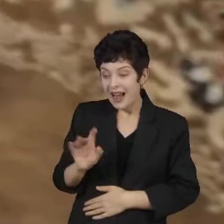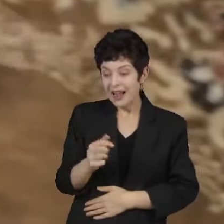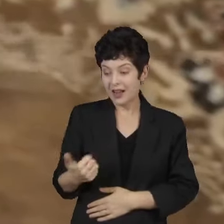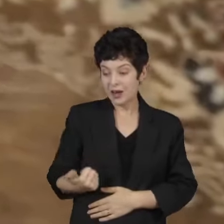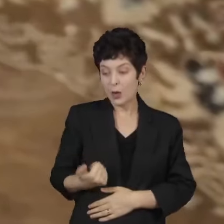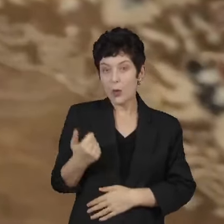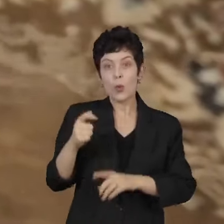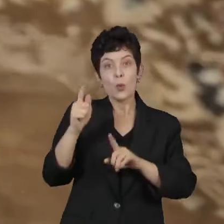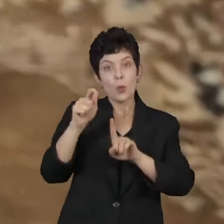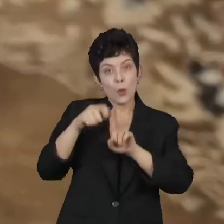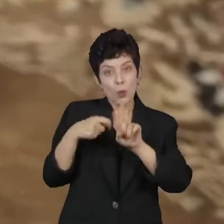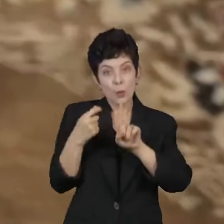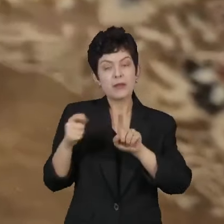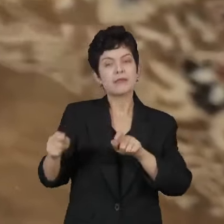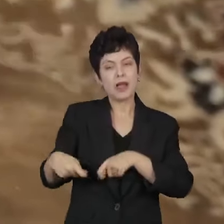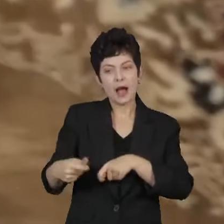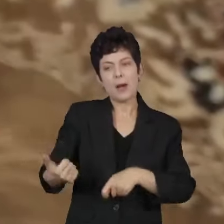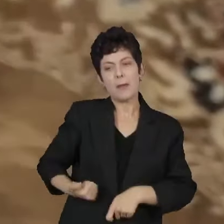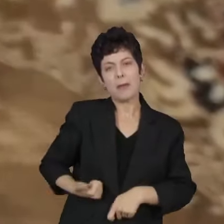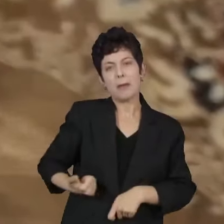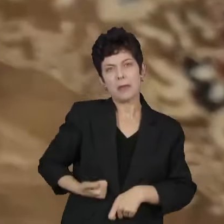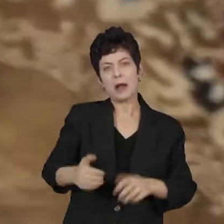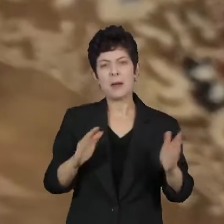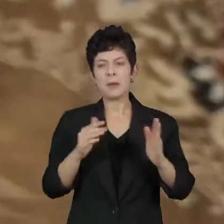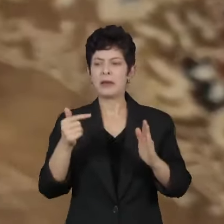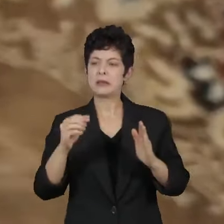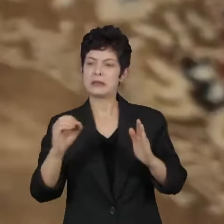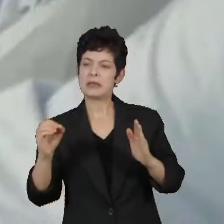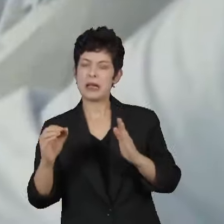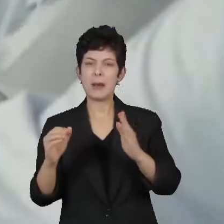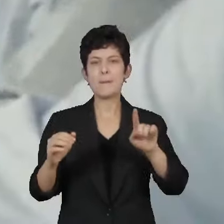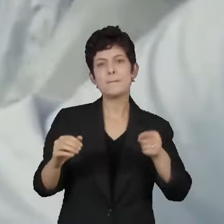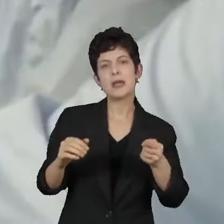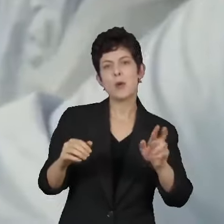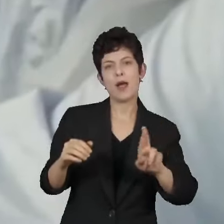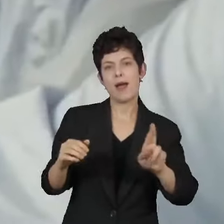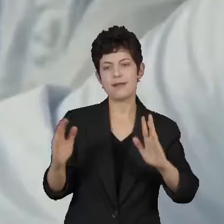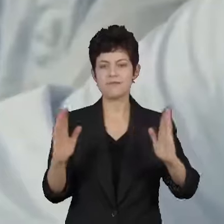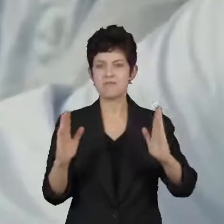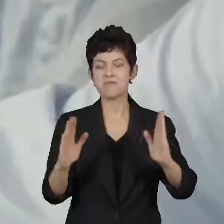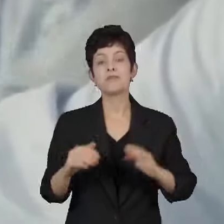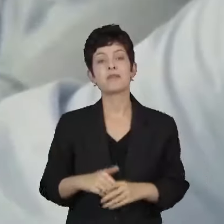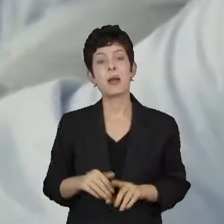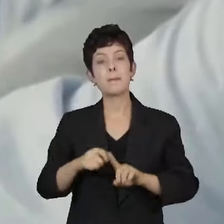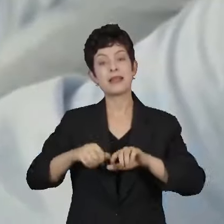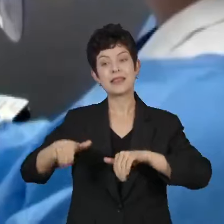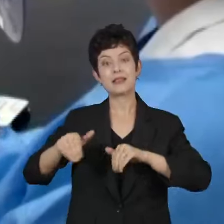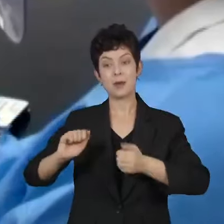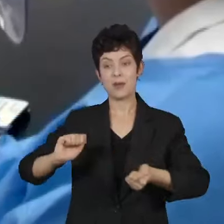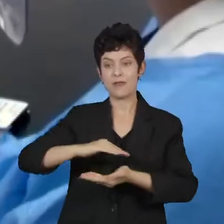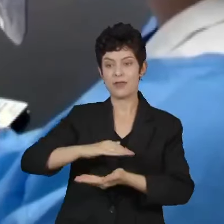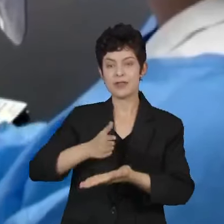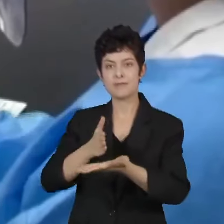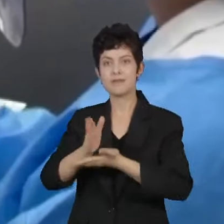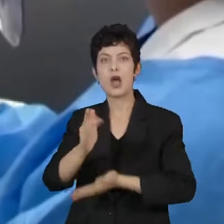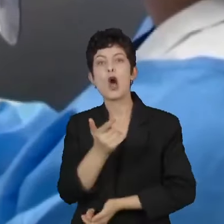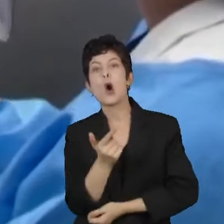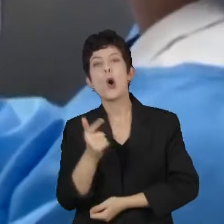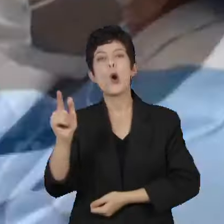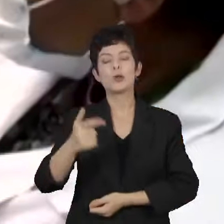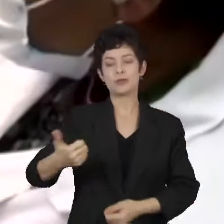durar 1 mês é vendida a um preço entre 700 e 1.000 reais. Em setembro, a Anvisa autorizou o uso de um outro